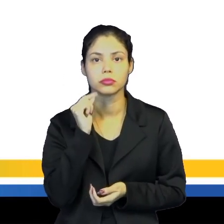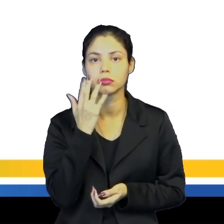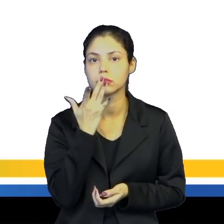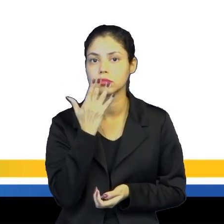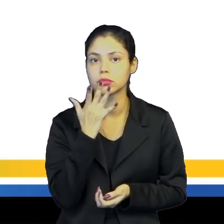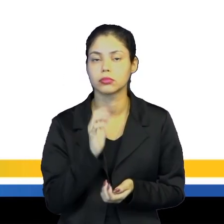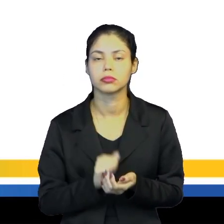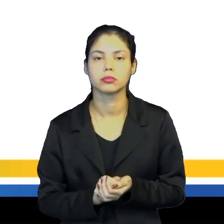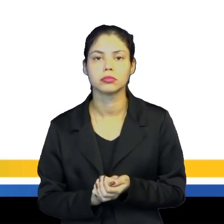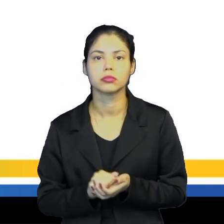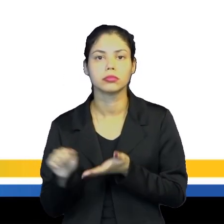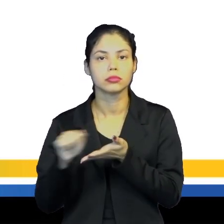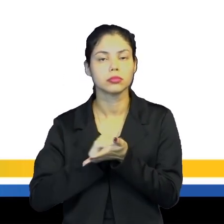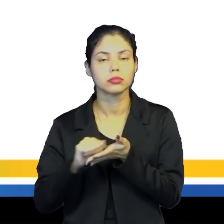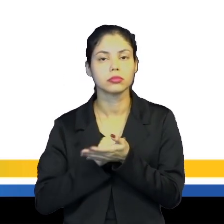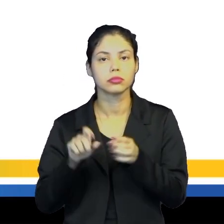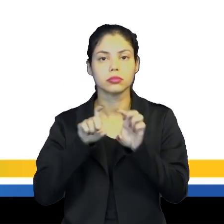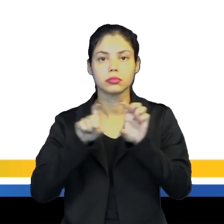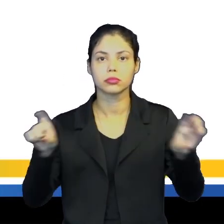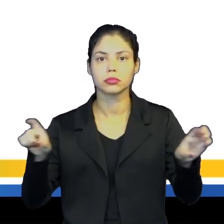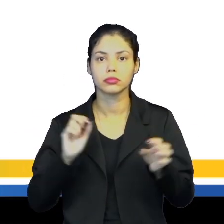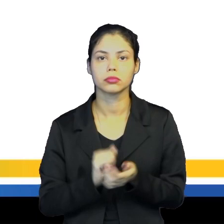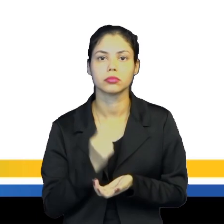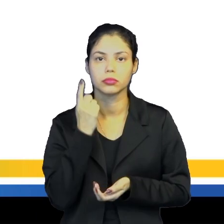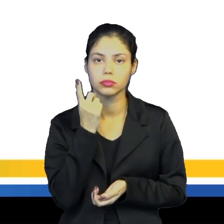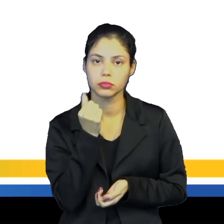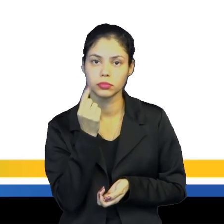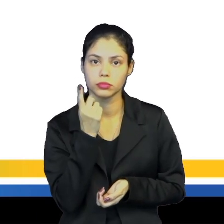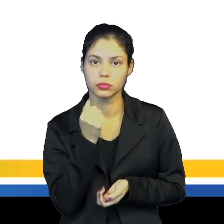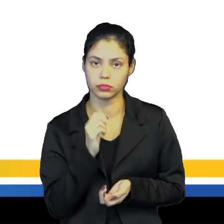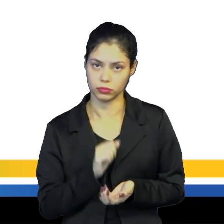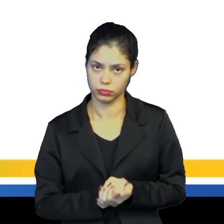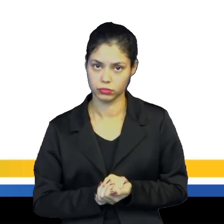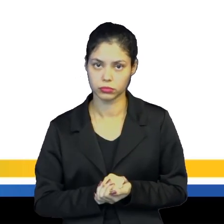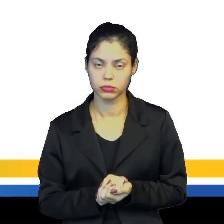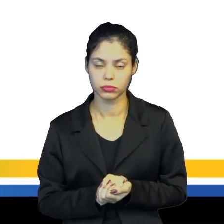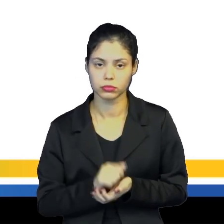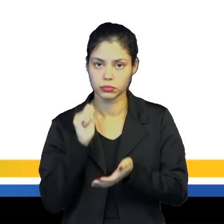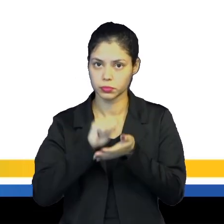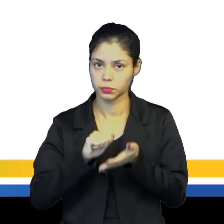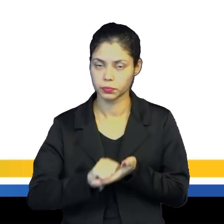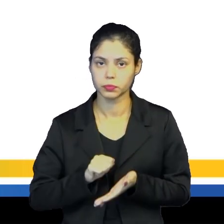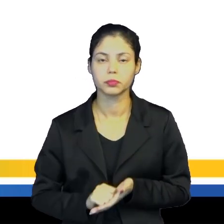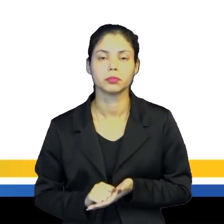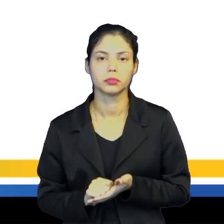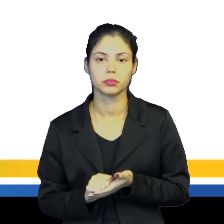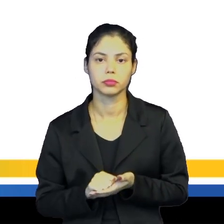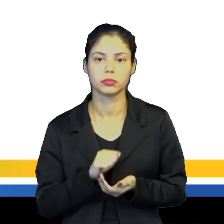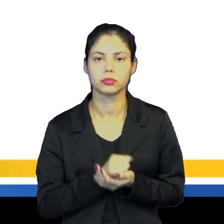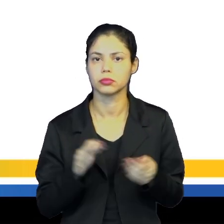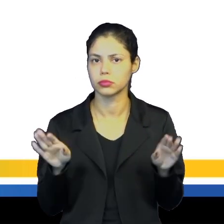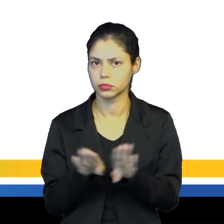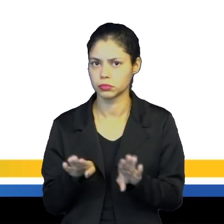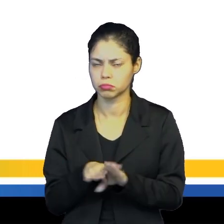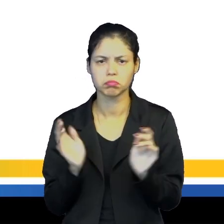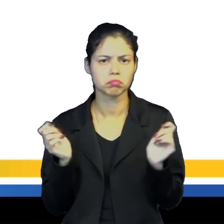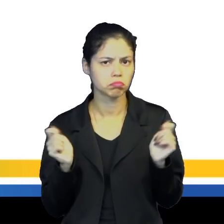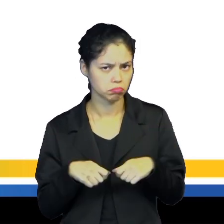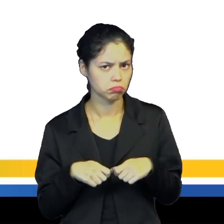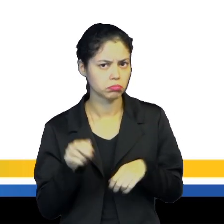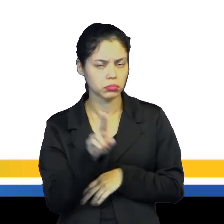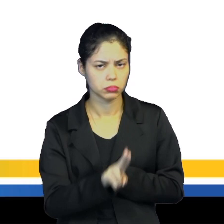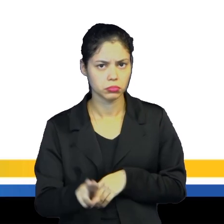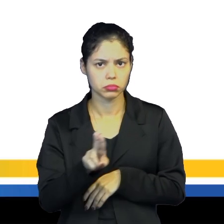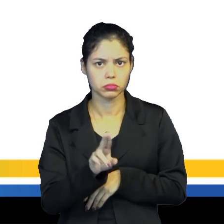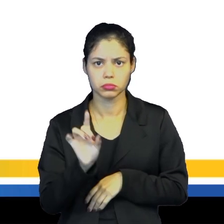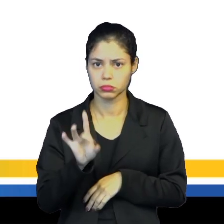cor, borracha, régua, lápis e lápis de escrever. Também é possível